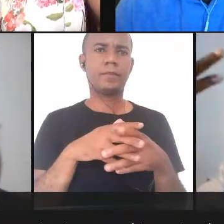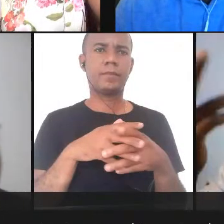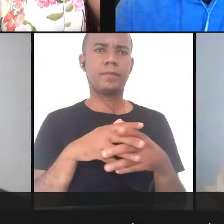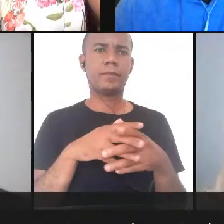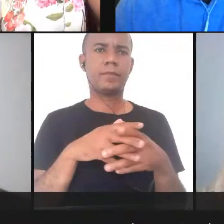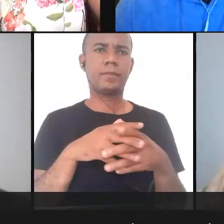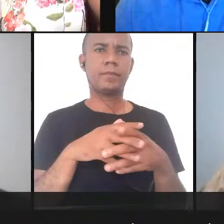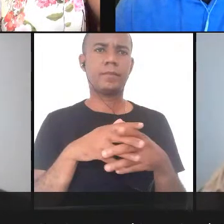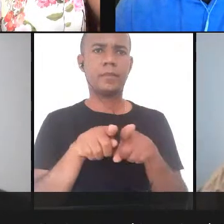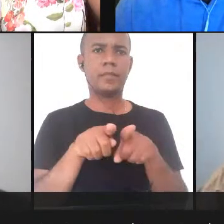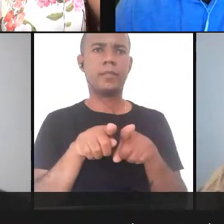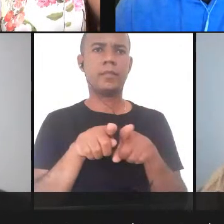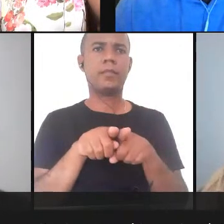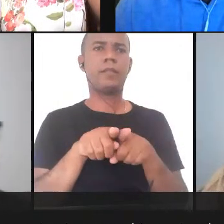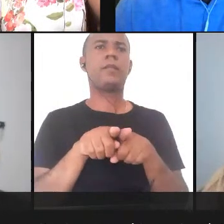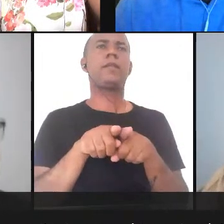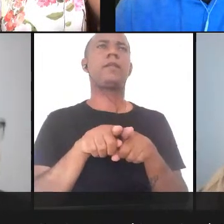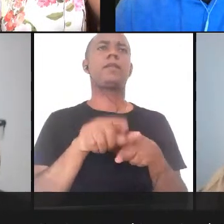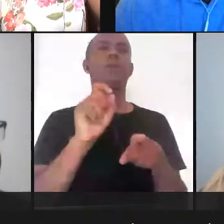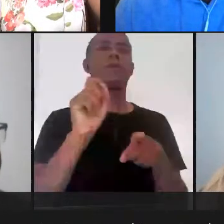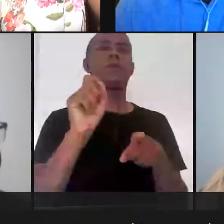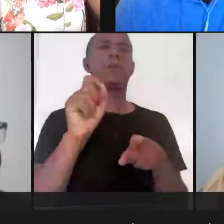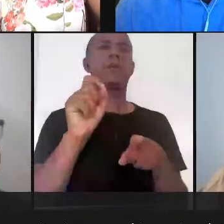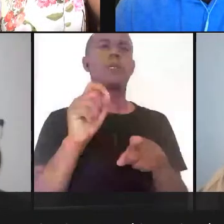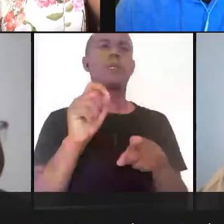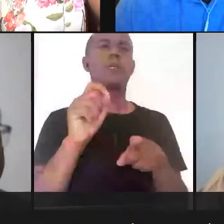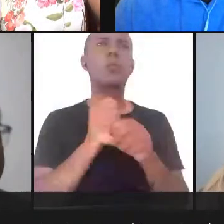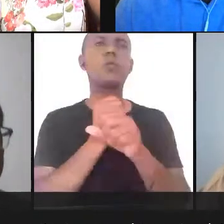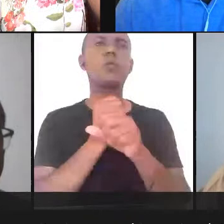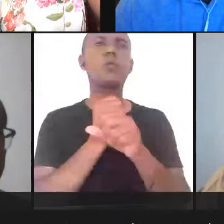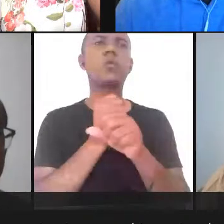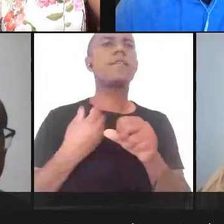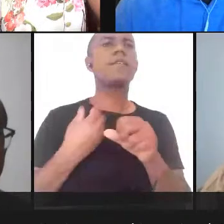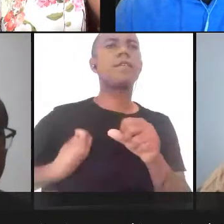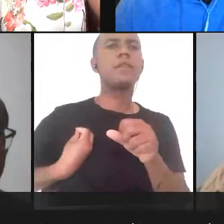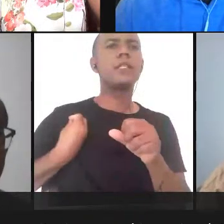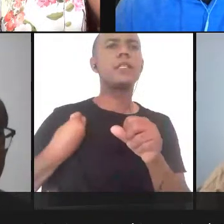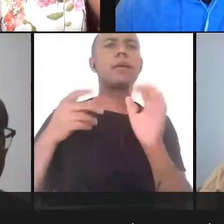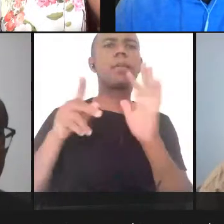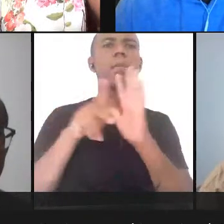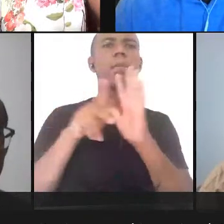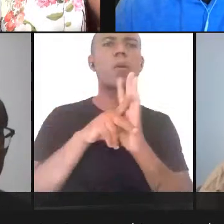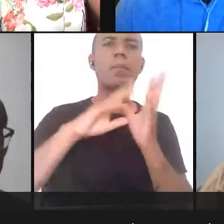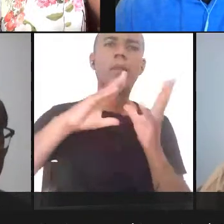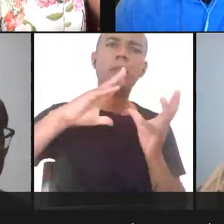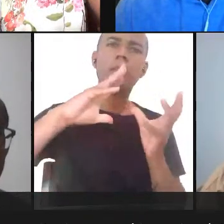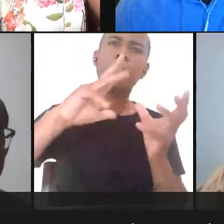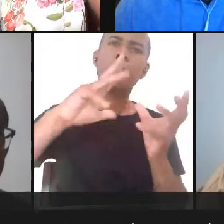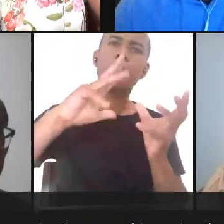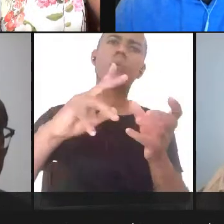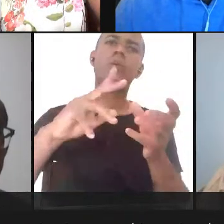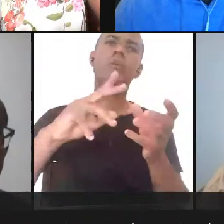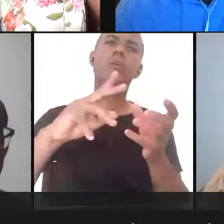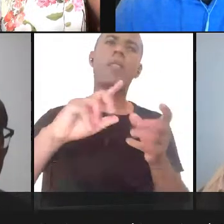Mais tarde, o país, afinal, depende muito de uma, enfim, de uma personagem feminina